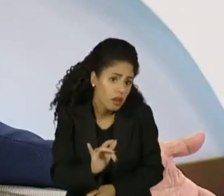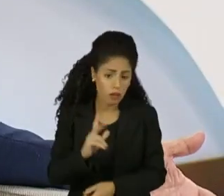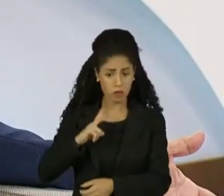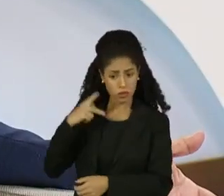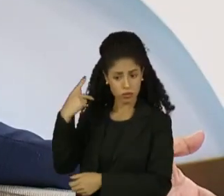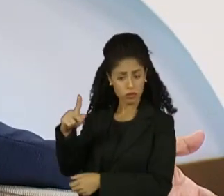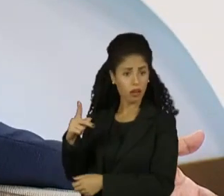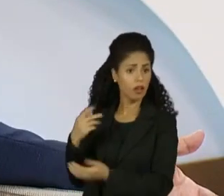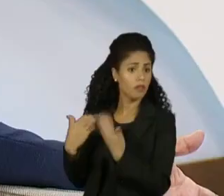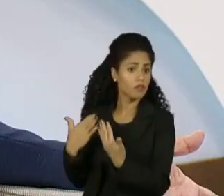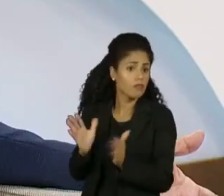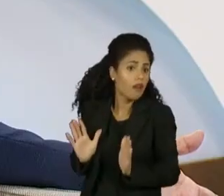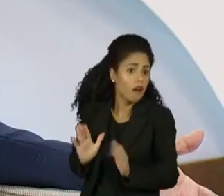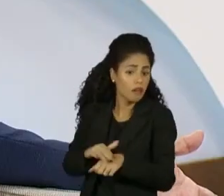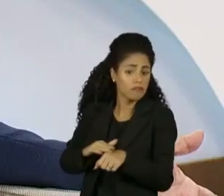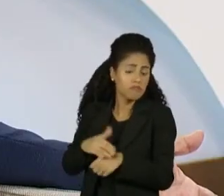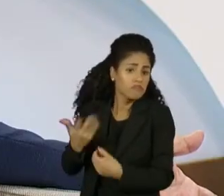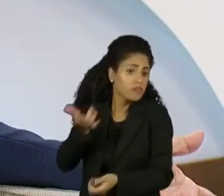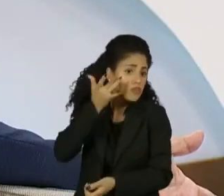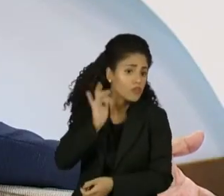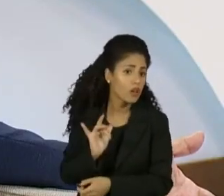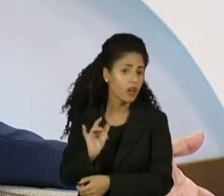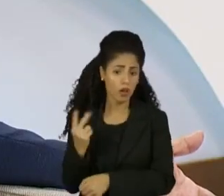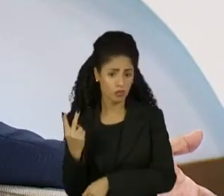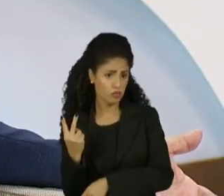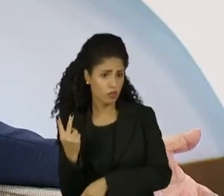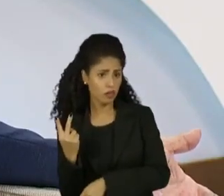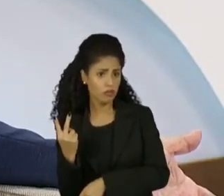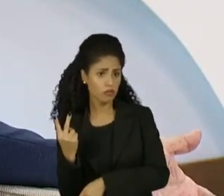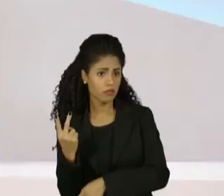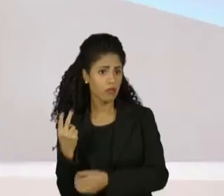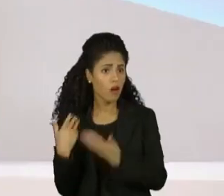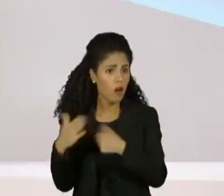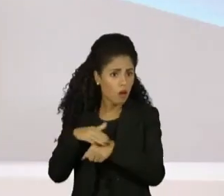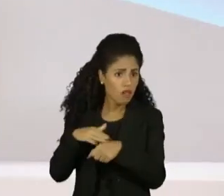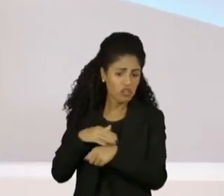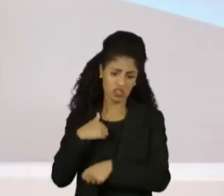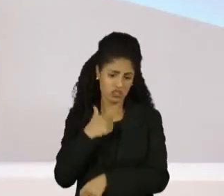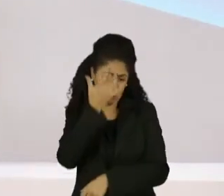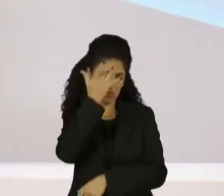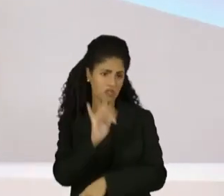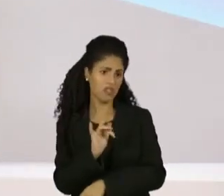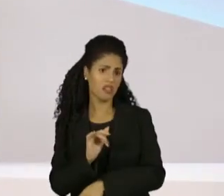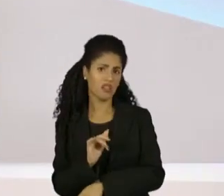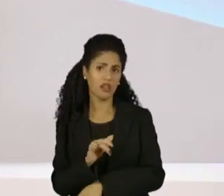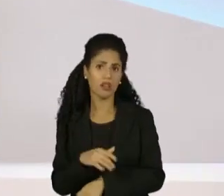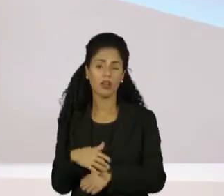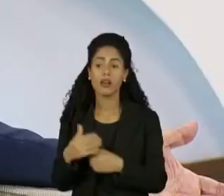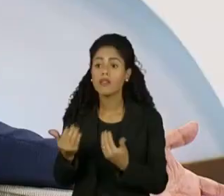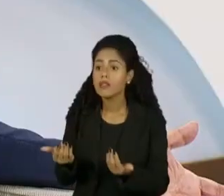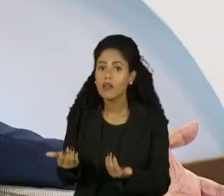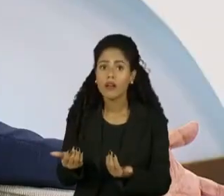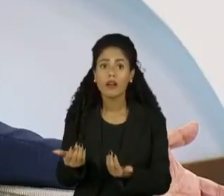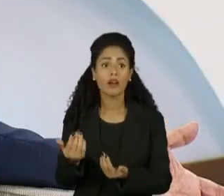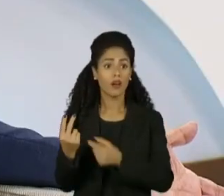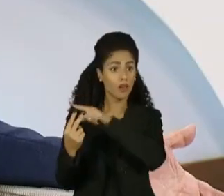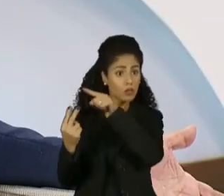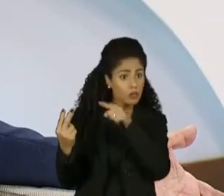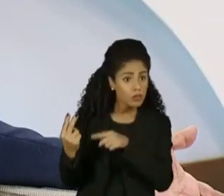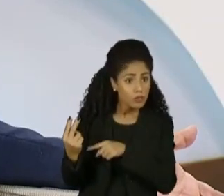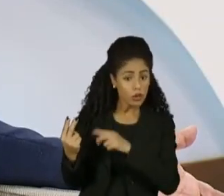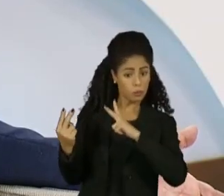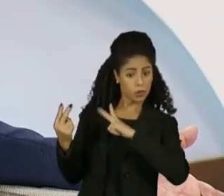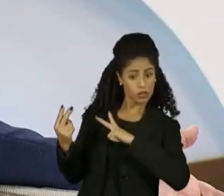suponho, porque ele está falando que são conversas que os dois têm. Sim, mas né? eu digo, não bastidores, de maneira geral. Mas eu não tenho. Se ele tem acesso, ele